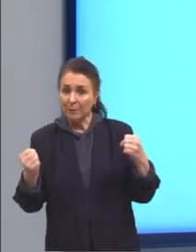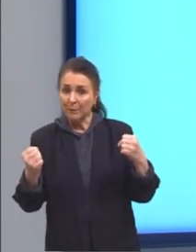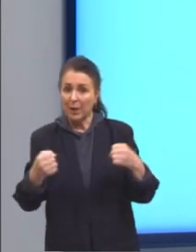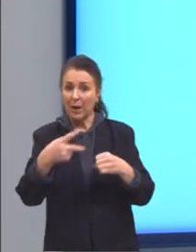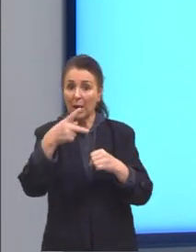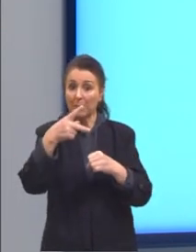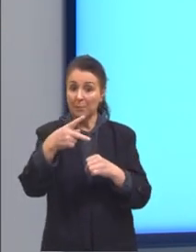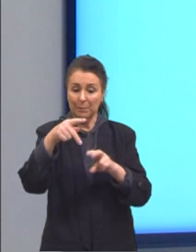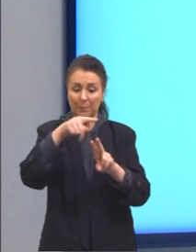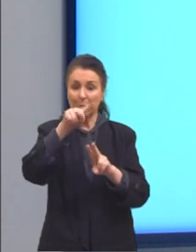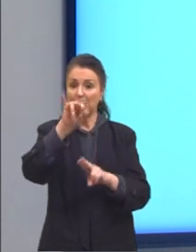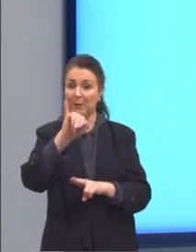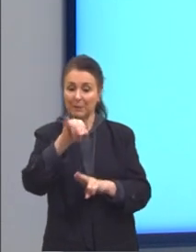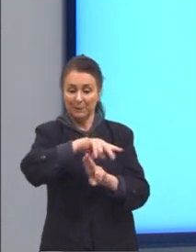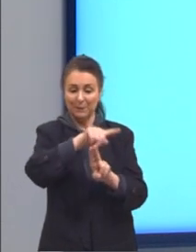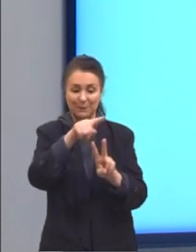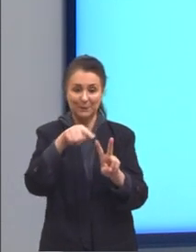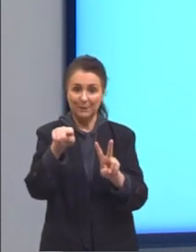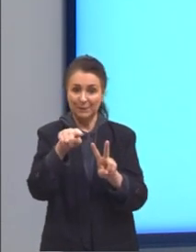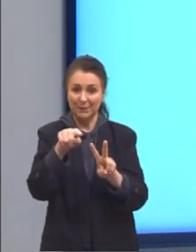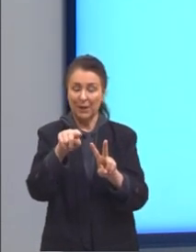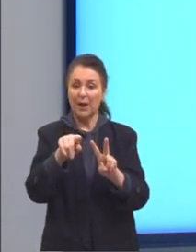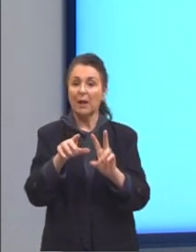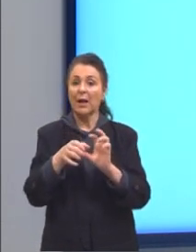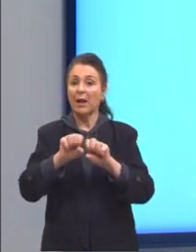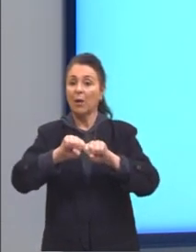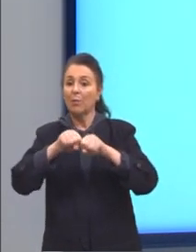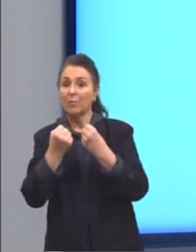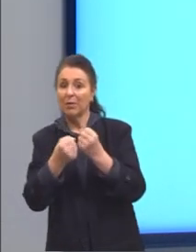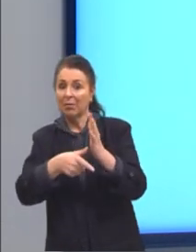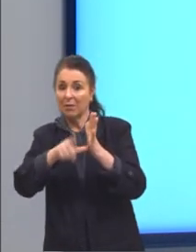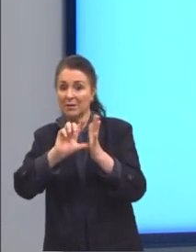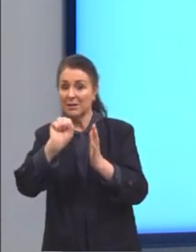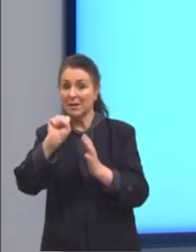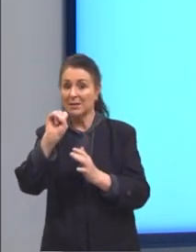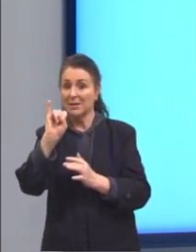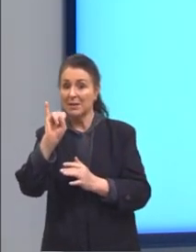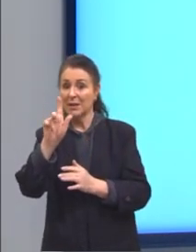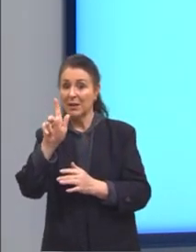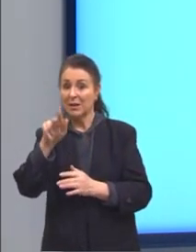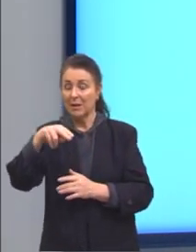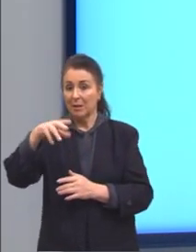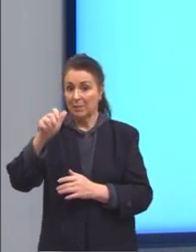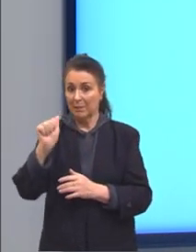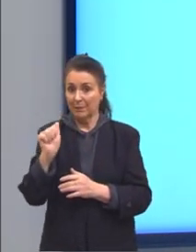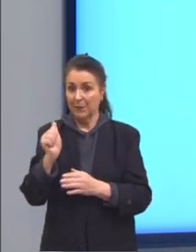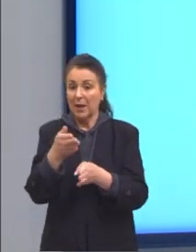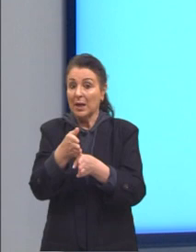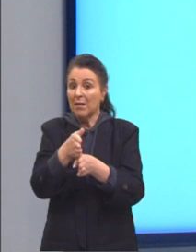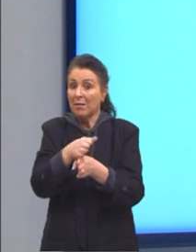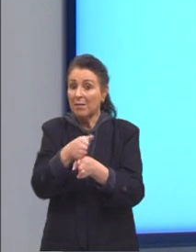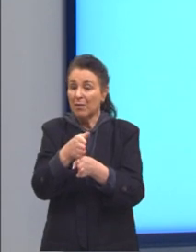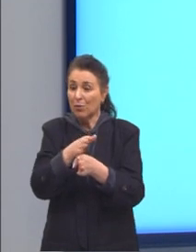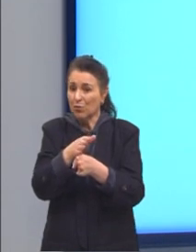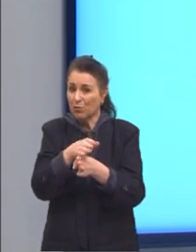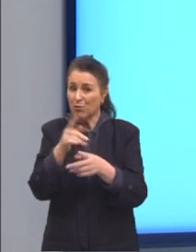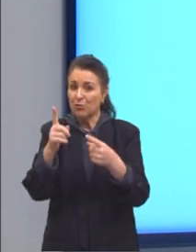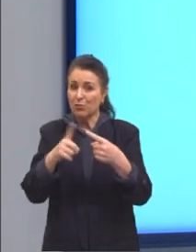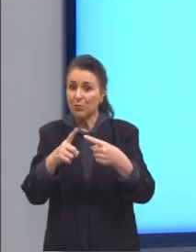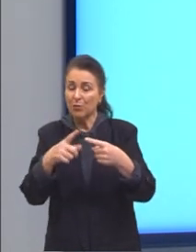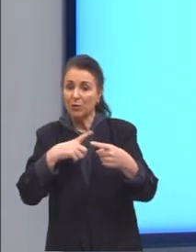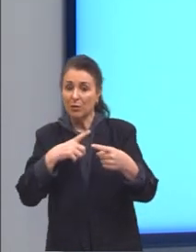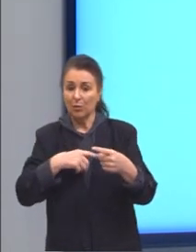up que vai ser rompida primeiro antes da sigmas essa esse tipo de hibridização ocorre quando ele apresenta uma